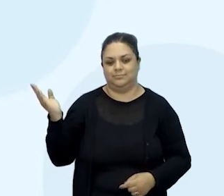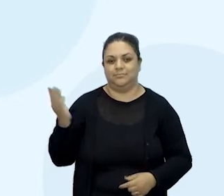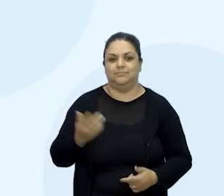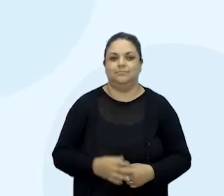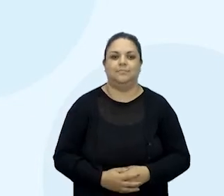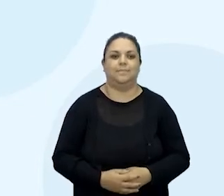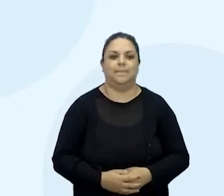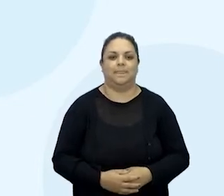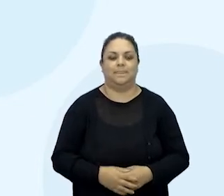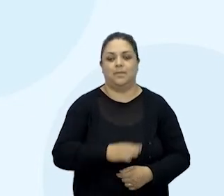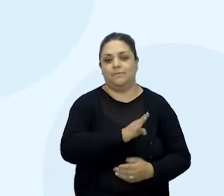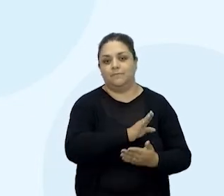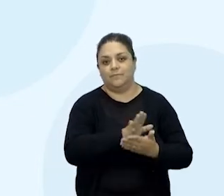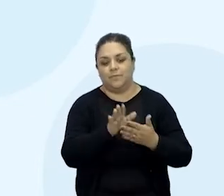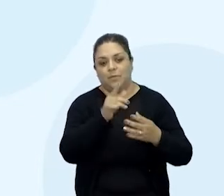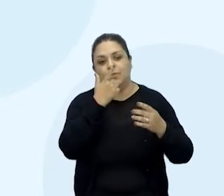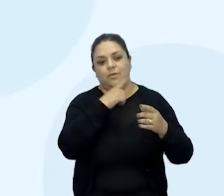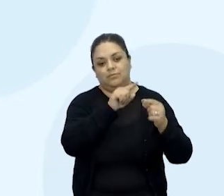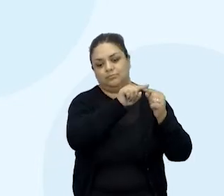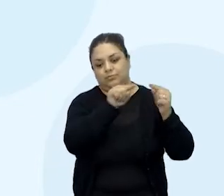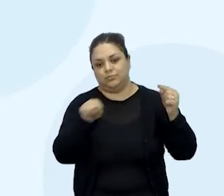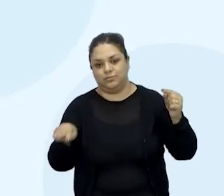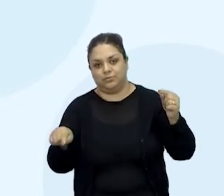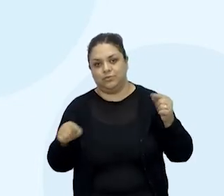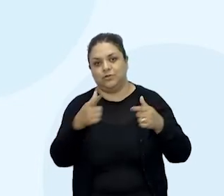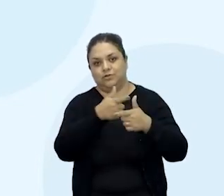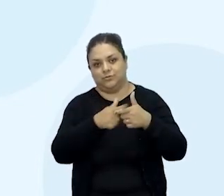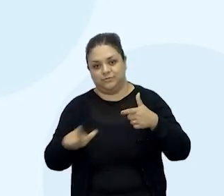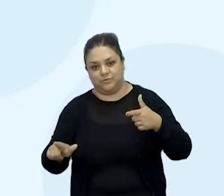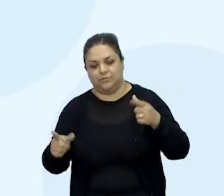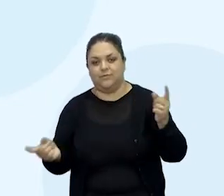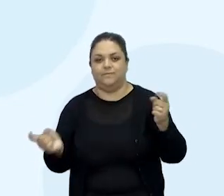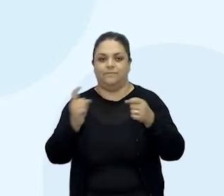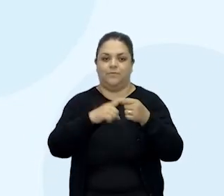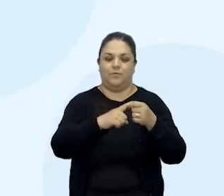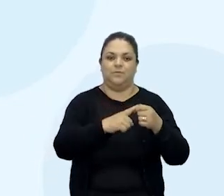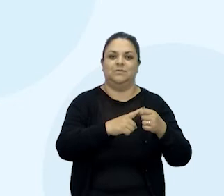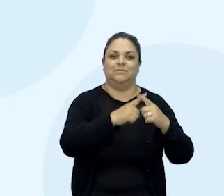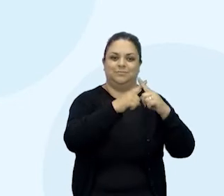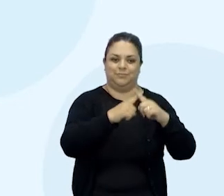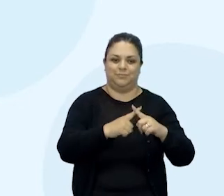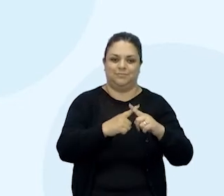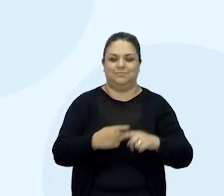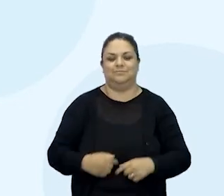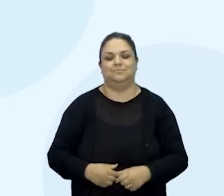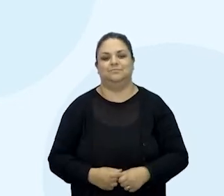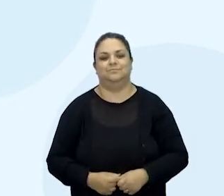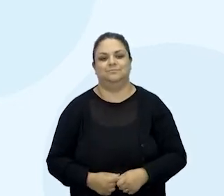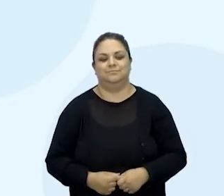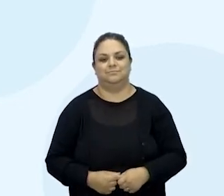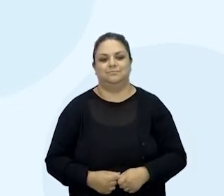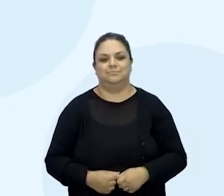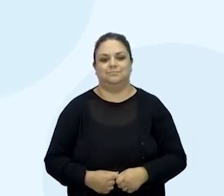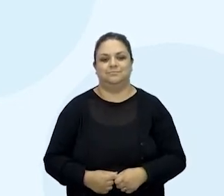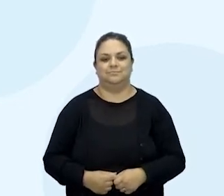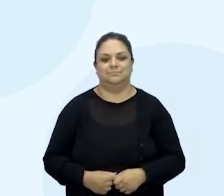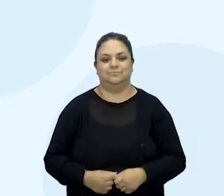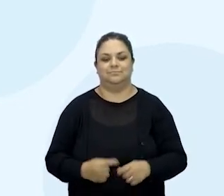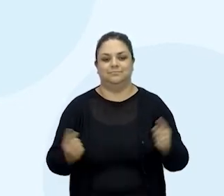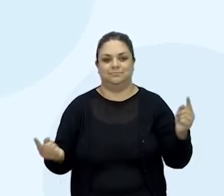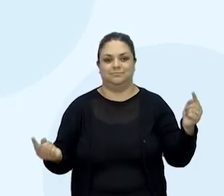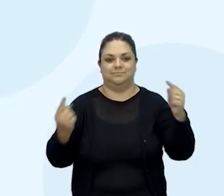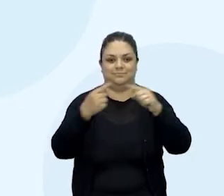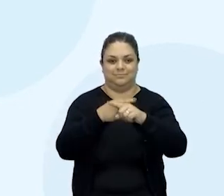volto multiplicando. Então, se transformar metro em quilômetro, eu divido por 1000. Para transformar de quilômetro para metro,